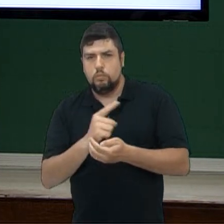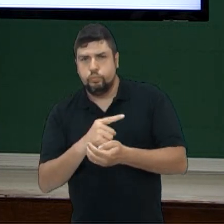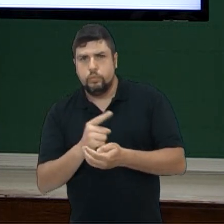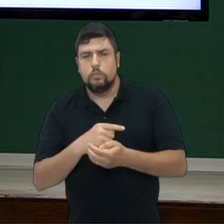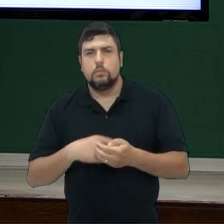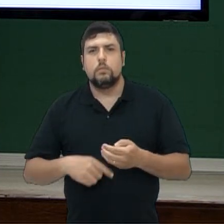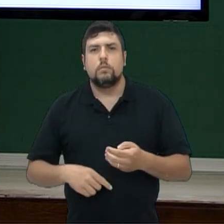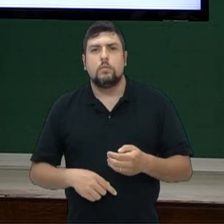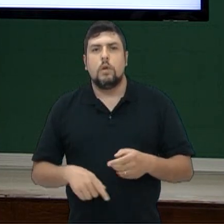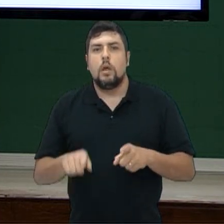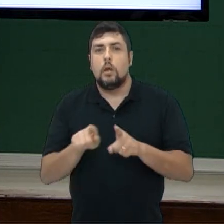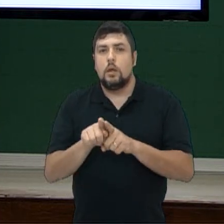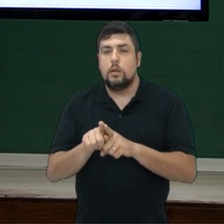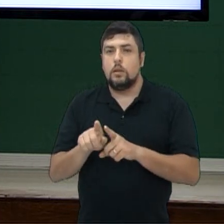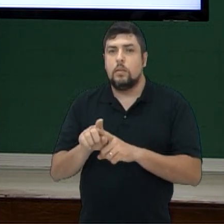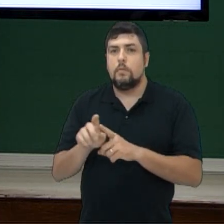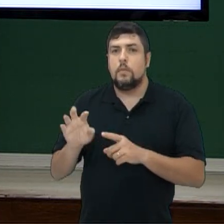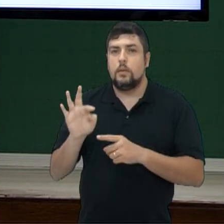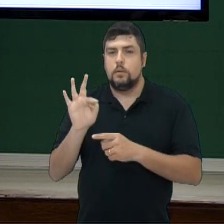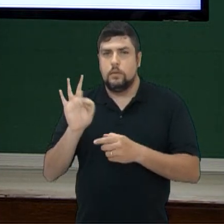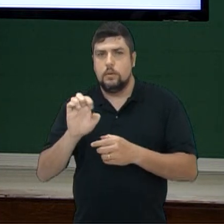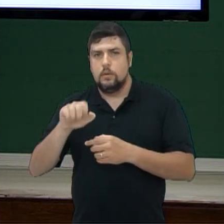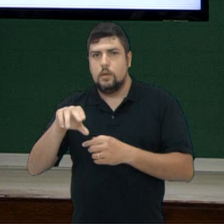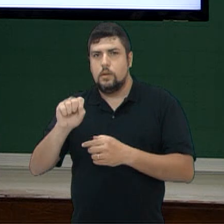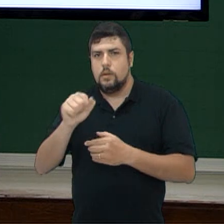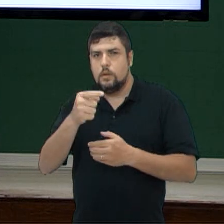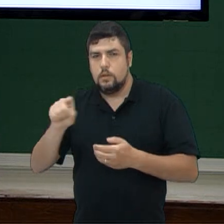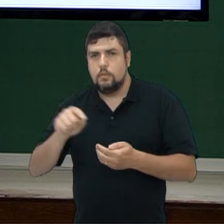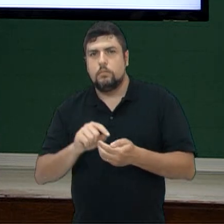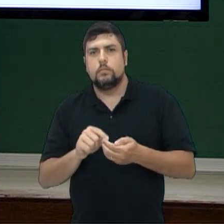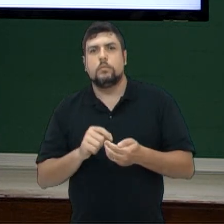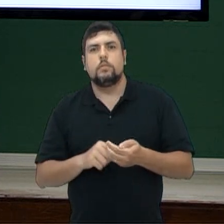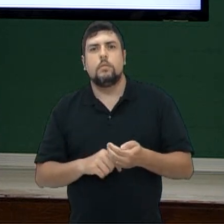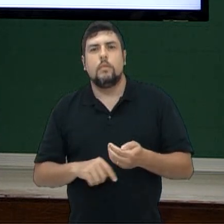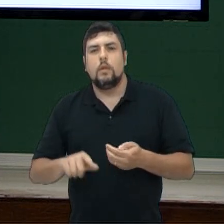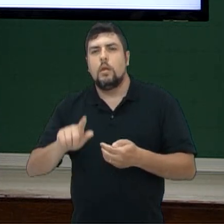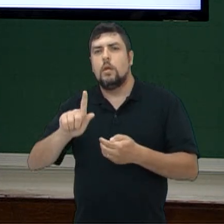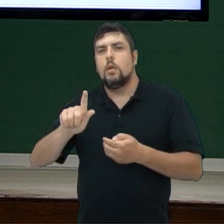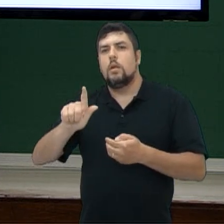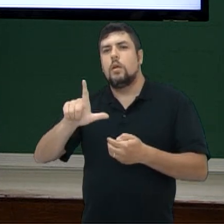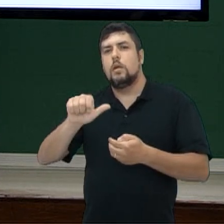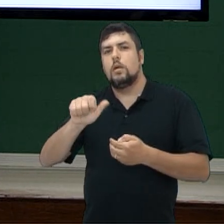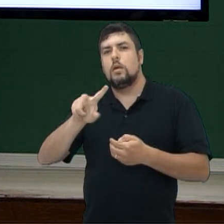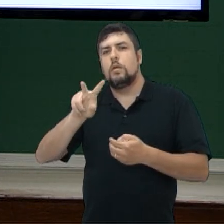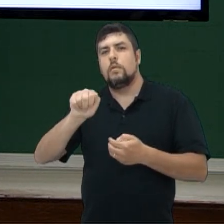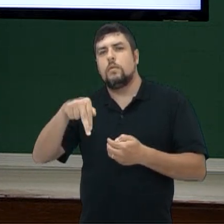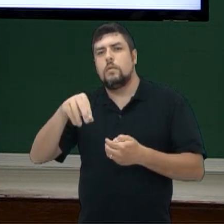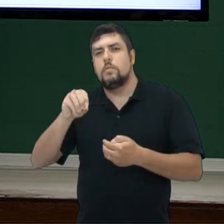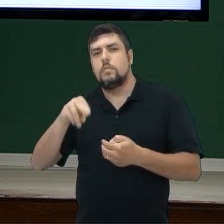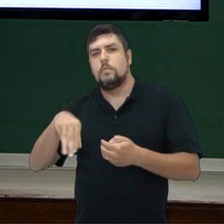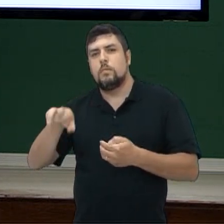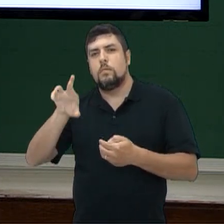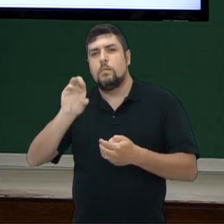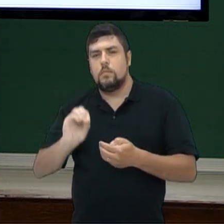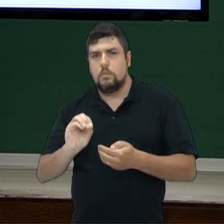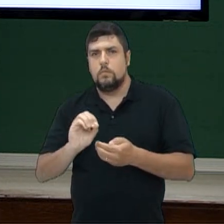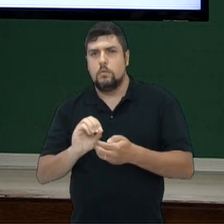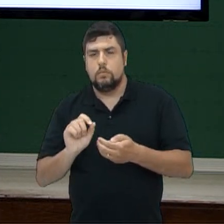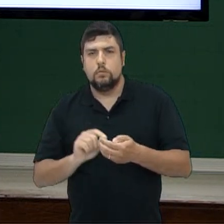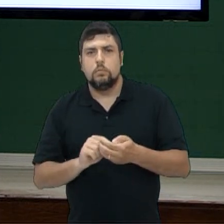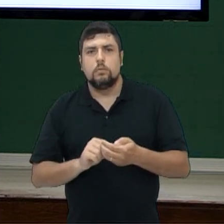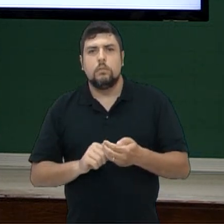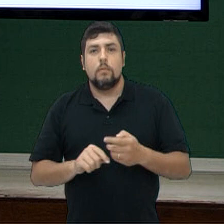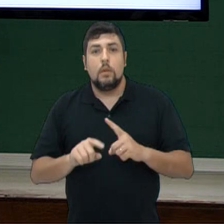o galvanômetro é para pequenas correntes e também mede as tensões. Mas o específico mesmo